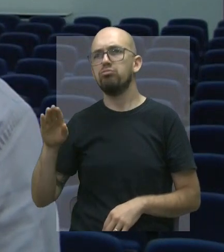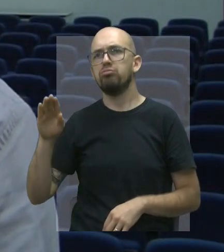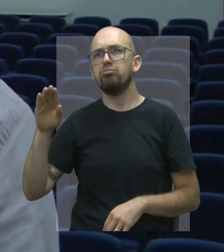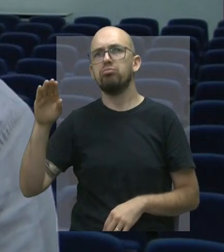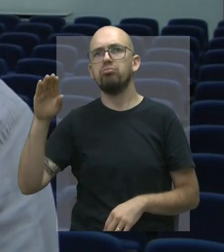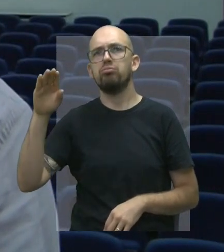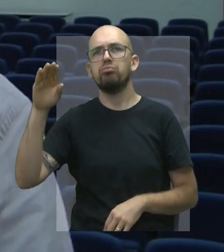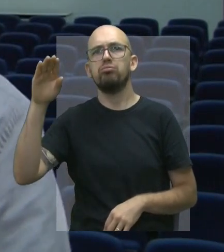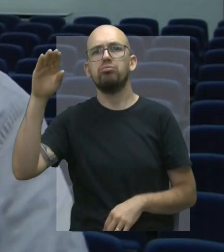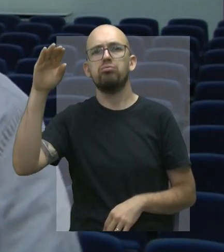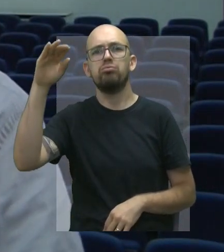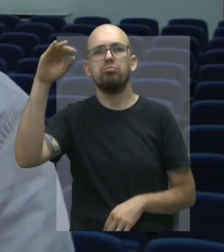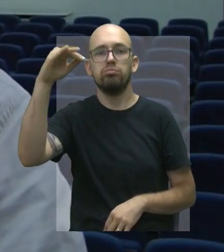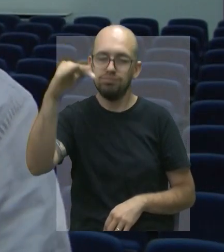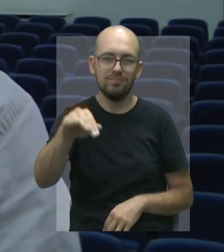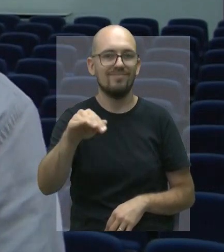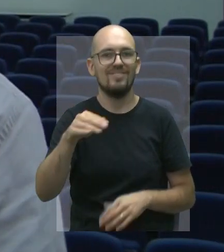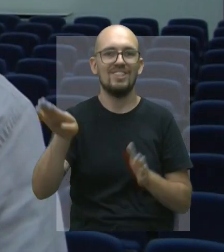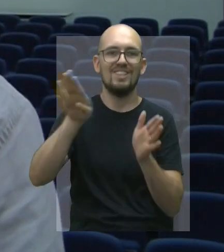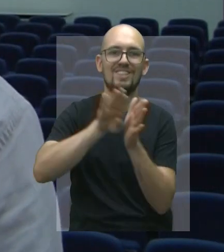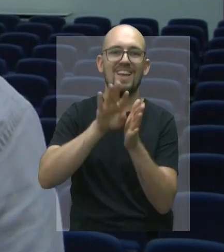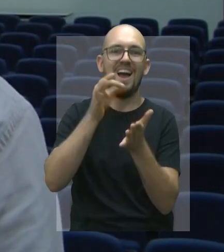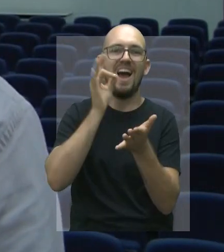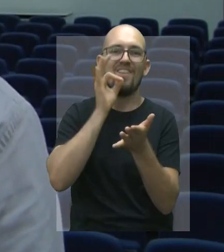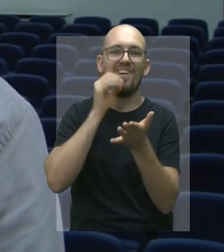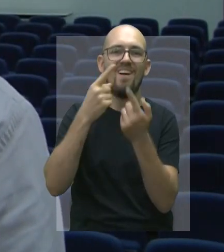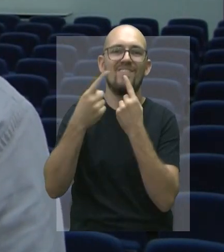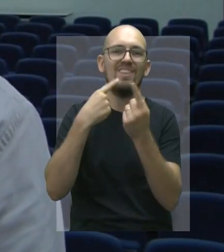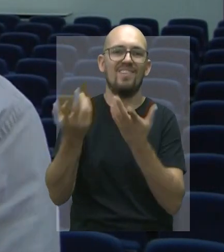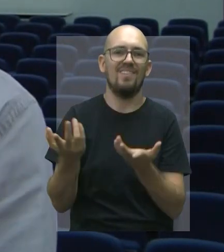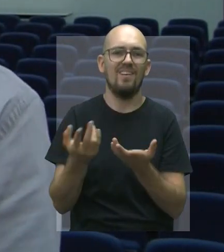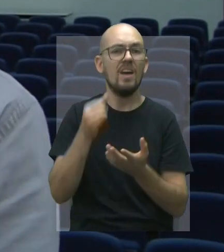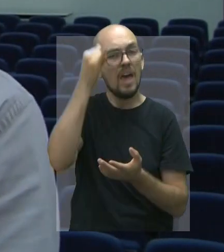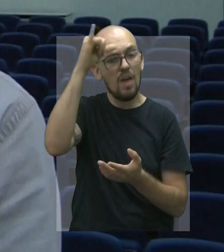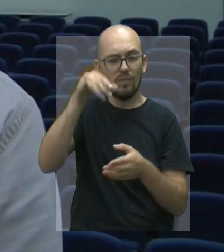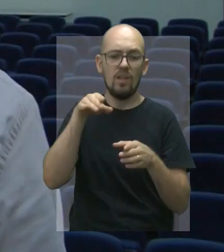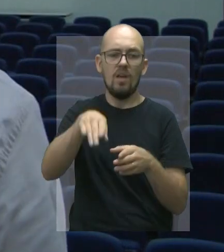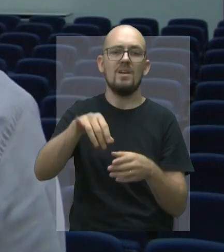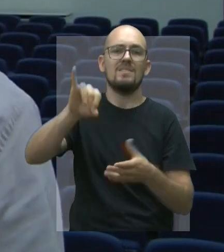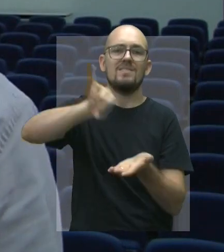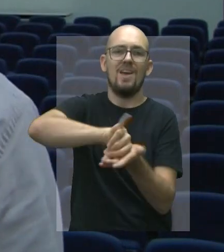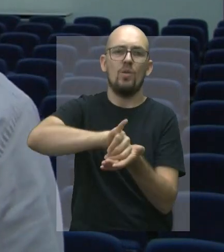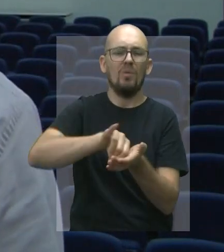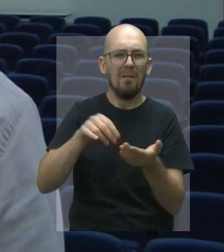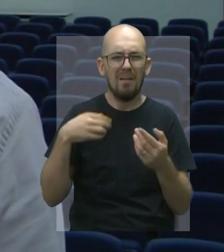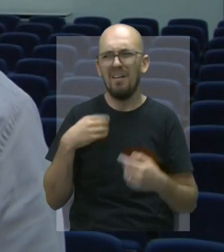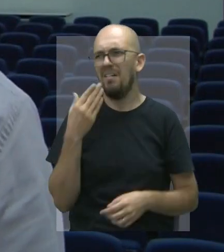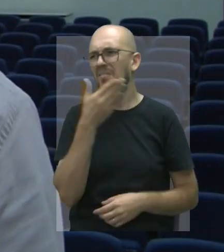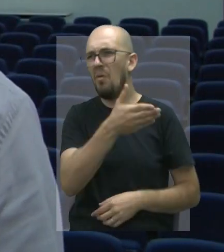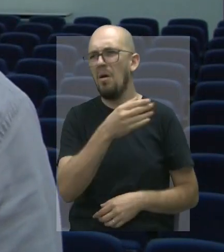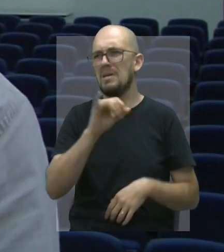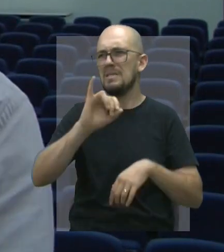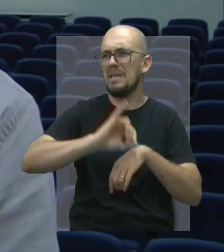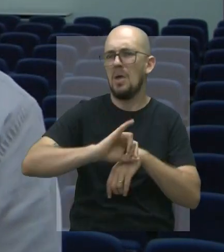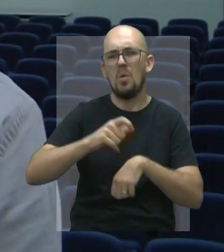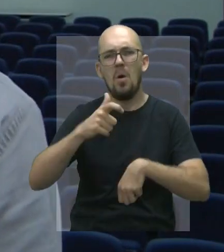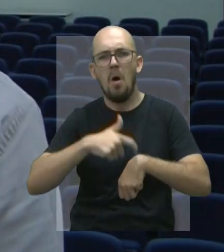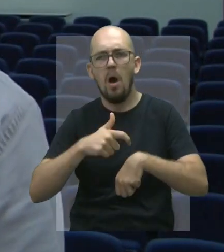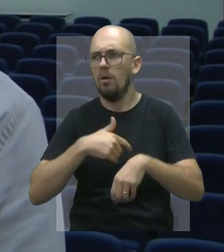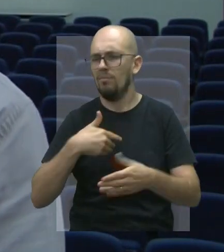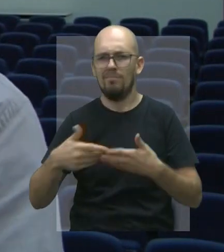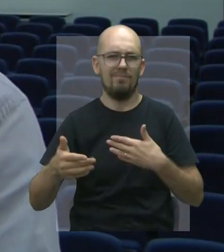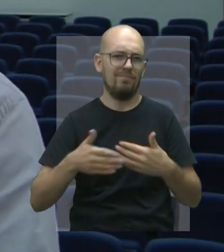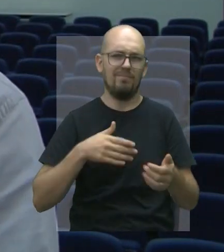evitando encher o trânsito no centro, o que espanta, né? Hoje você vai no centro, dependendo do horário, você se